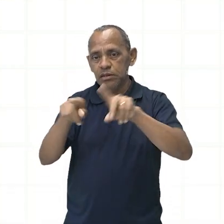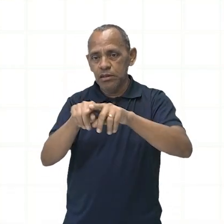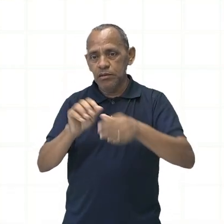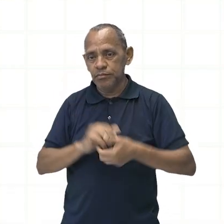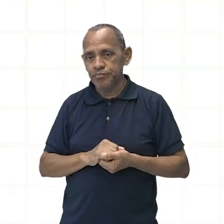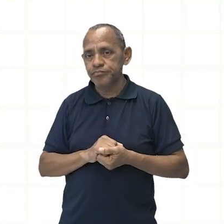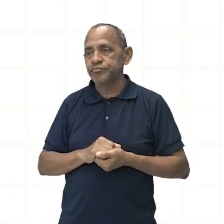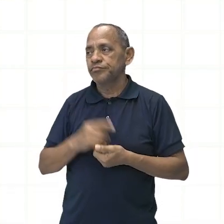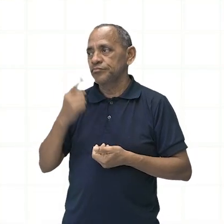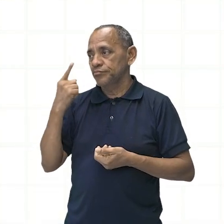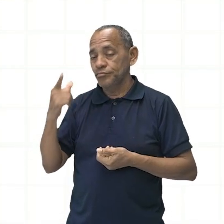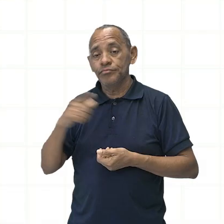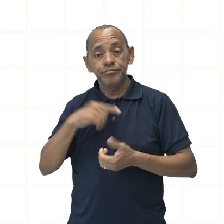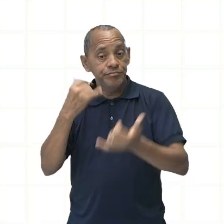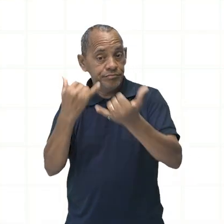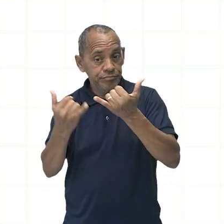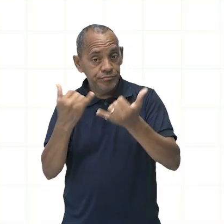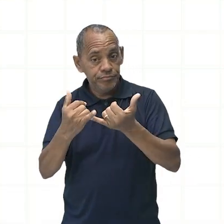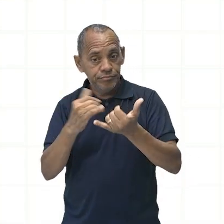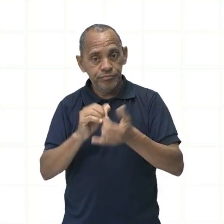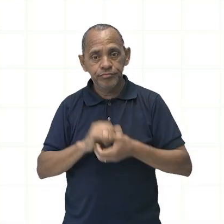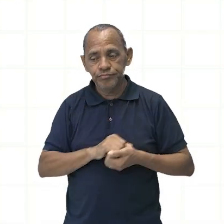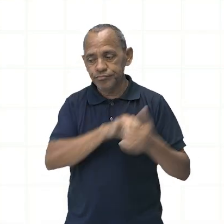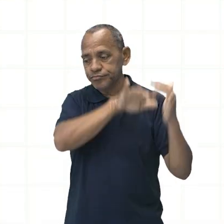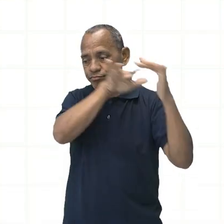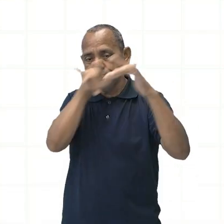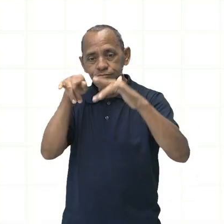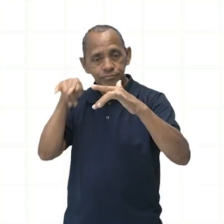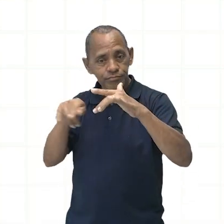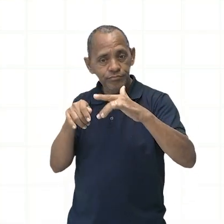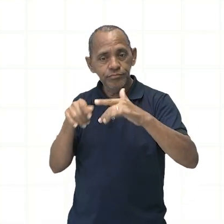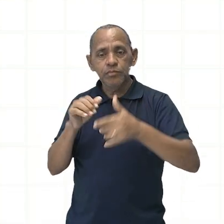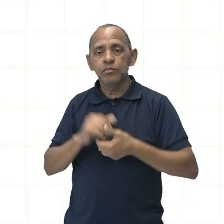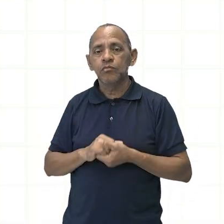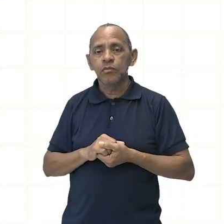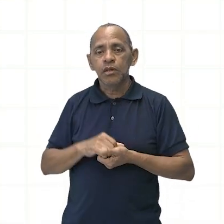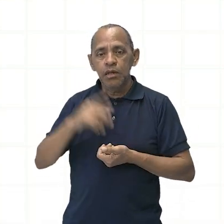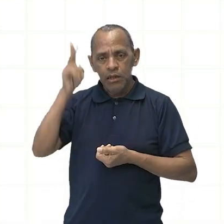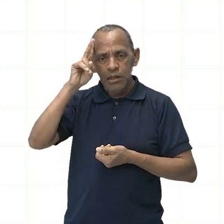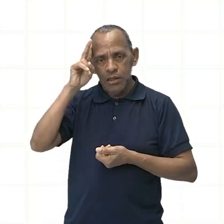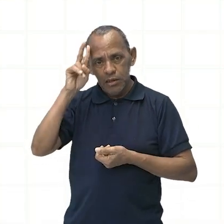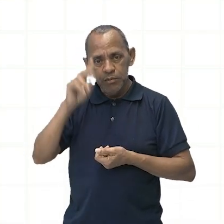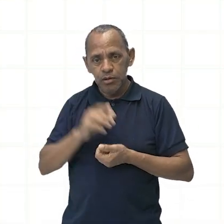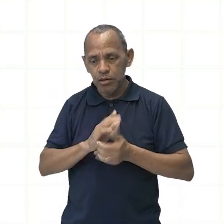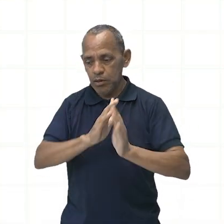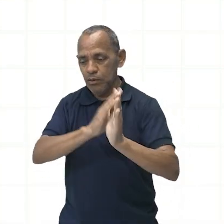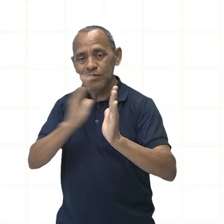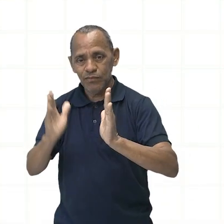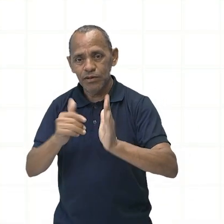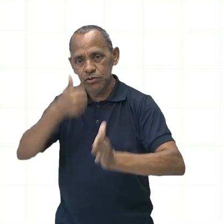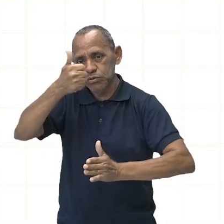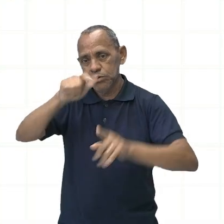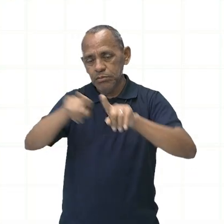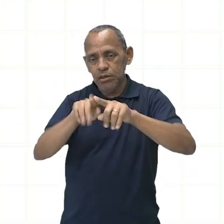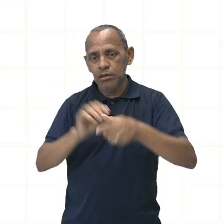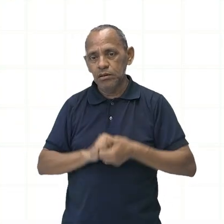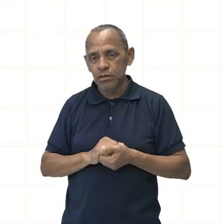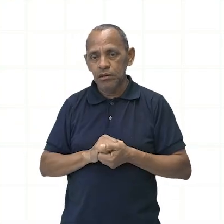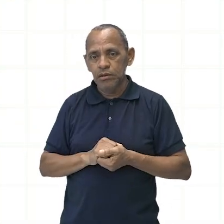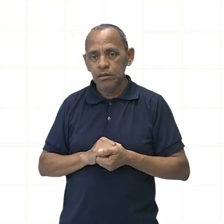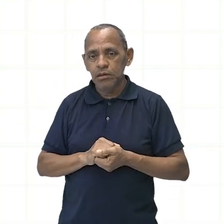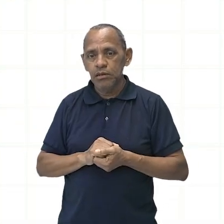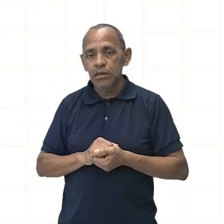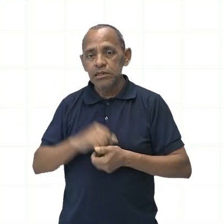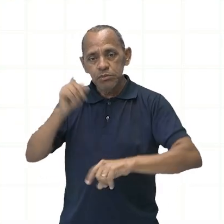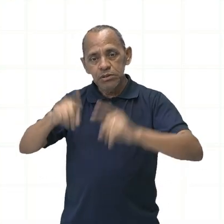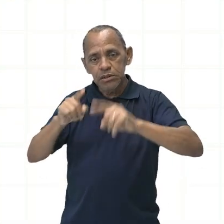temos um evento semelhante lá na prófase 1. E, novamente, o envoltório, o envelope nuclear, ele se